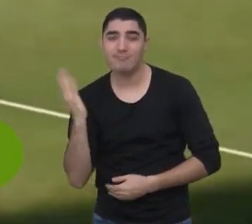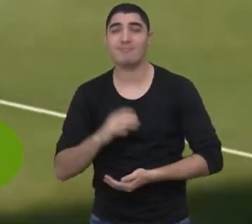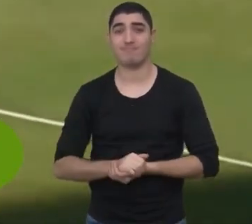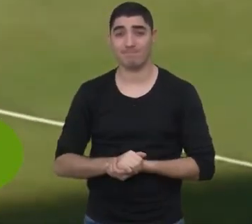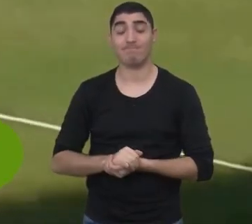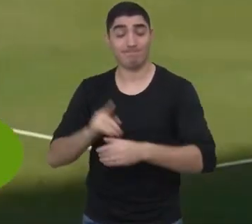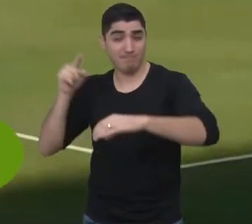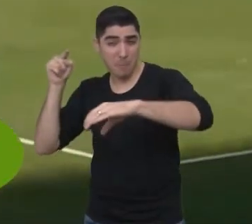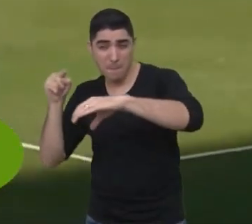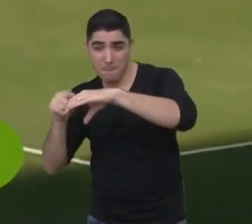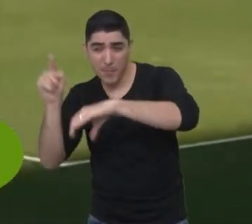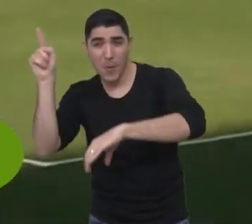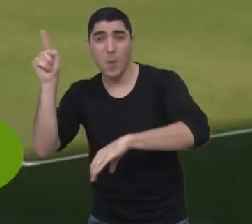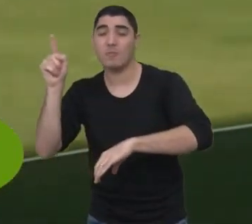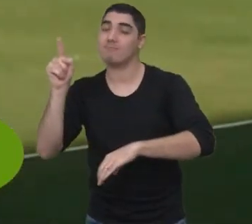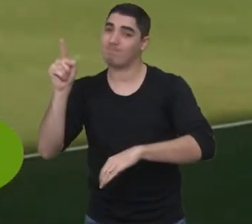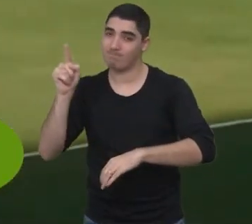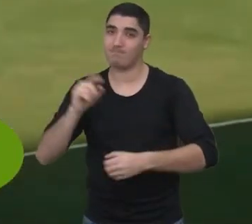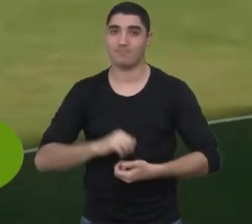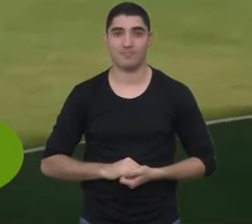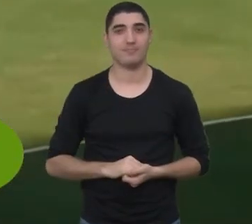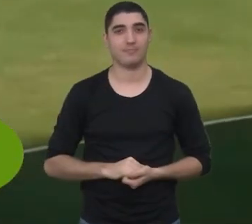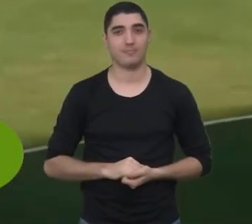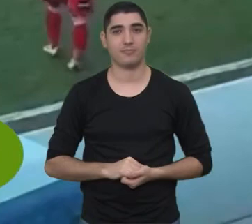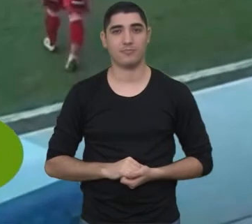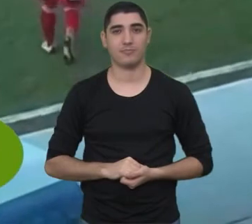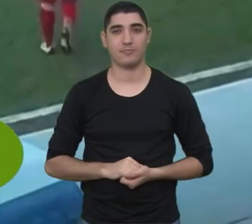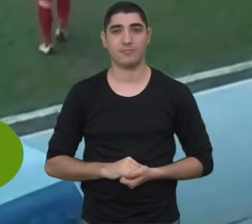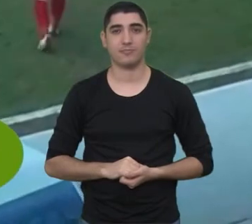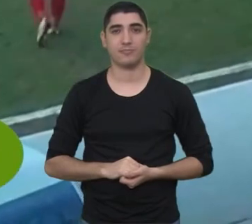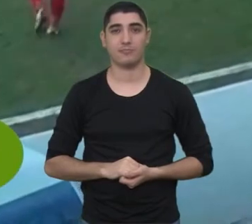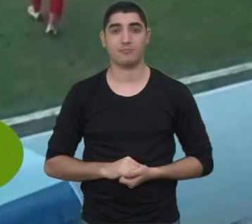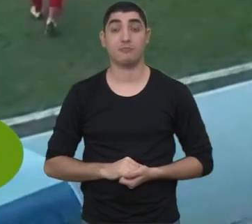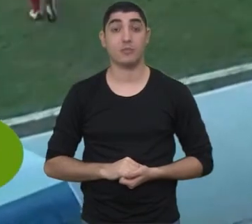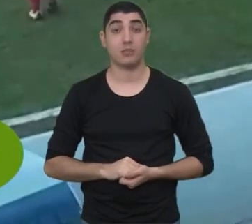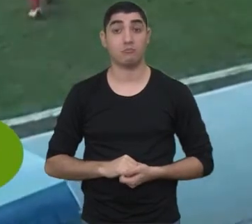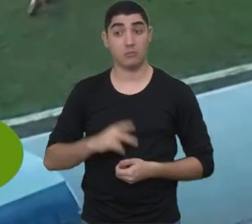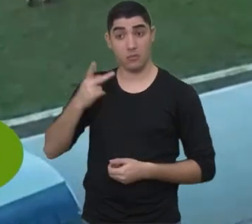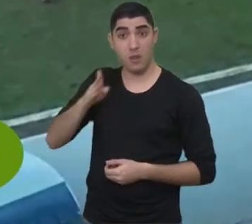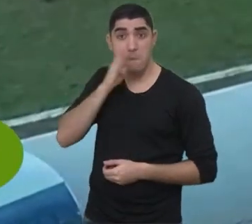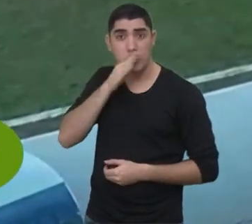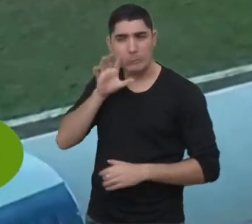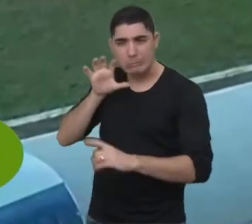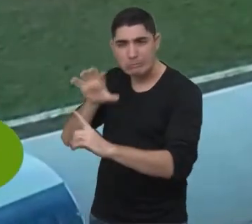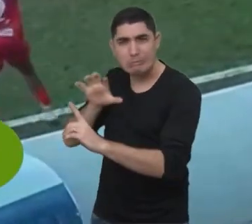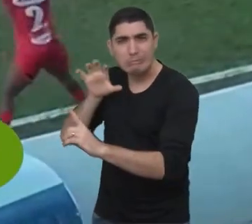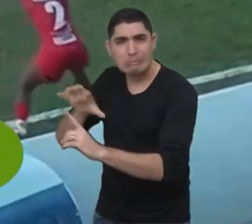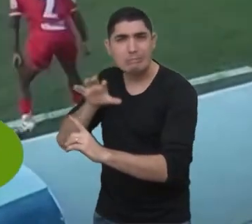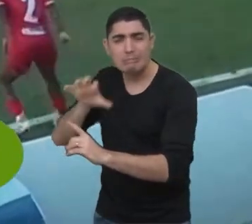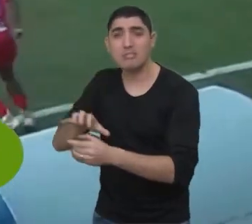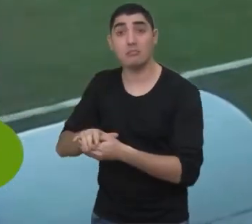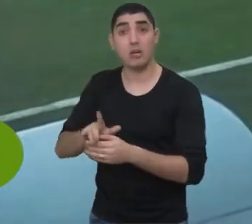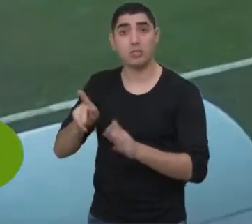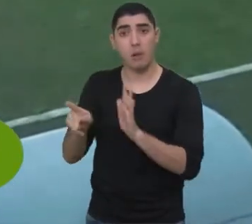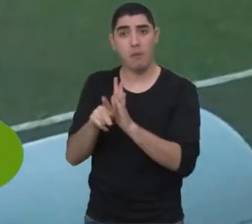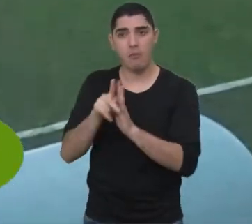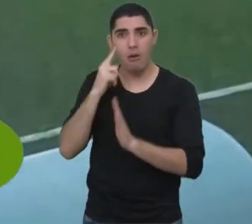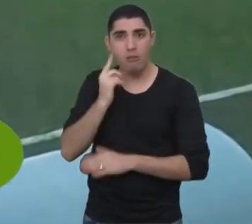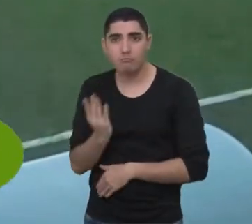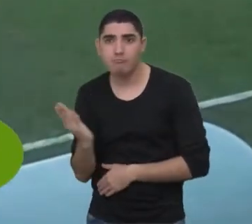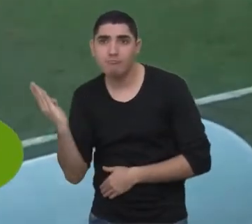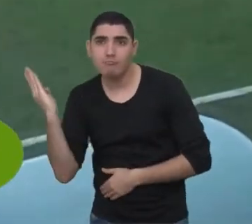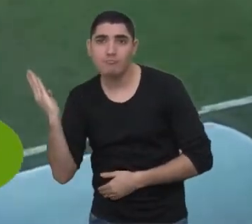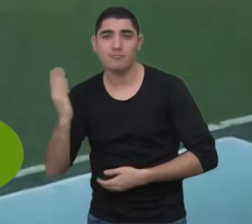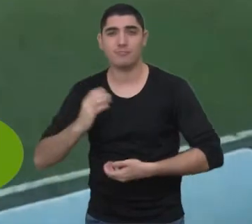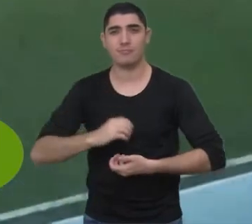bola explodiu na trave esquerda de João Marcos. Só dava o time de Bebedouro. Depois do lateral batido,